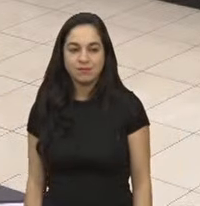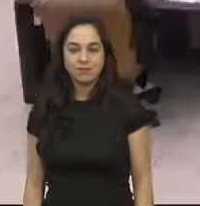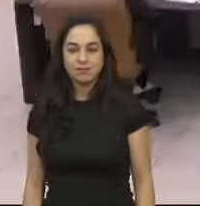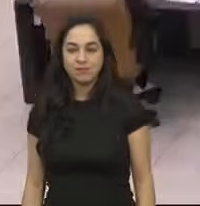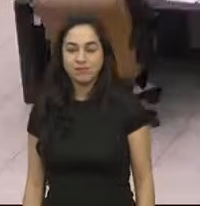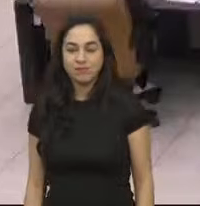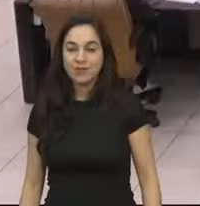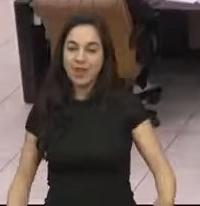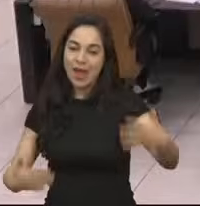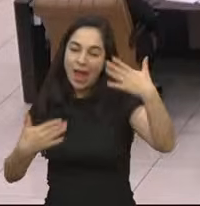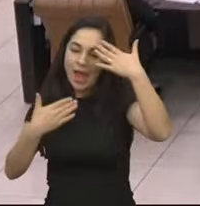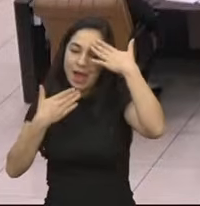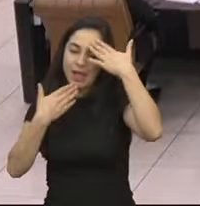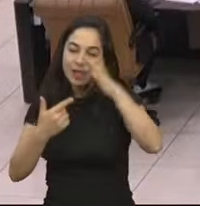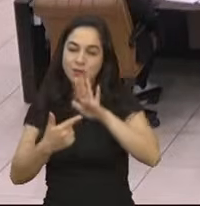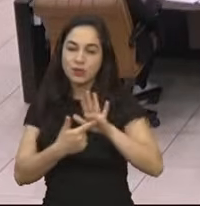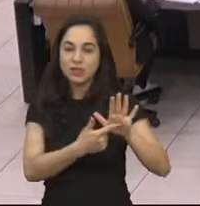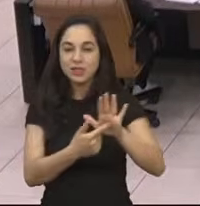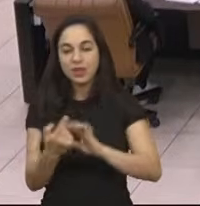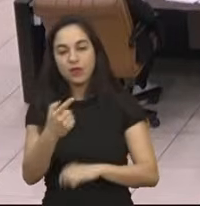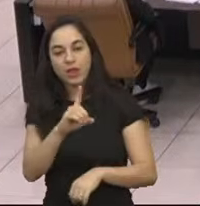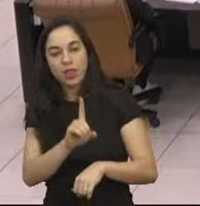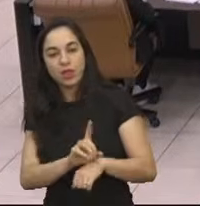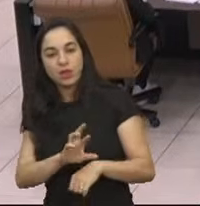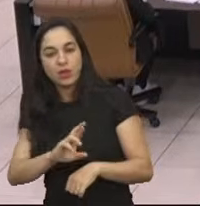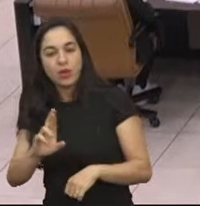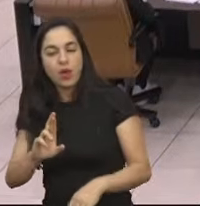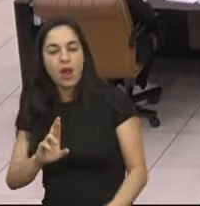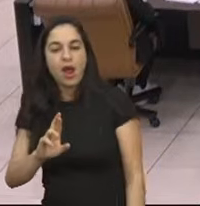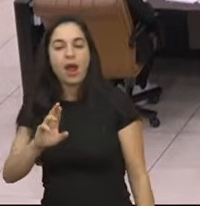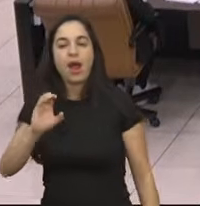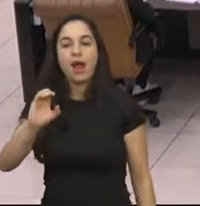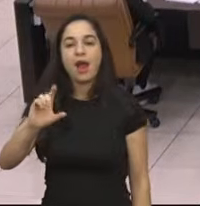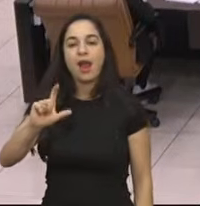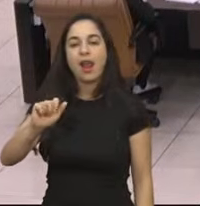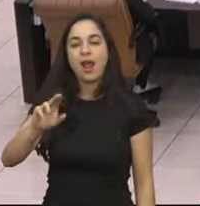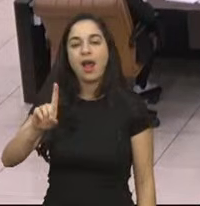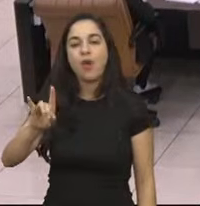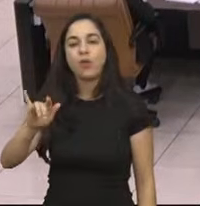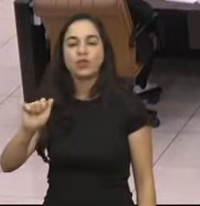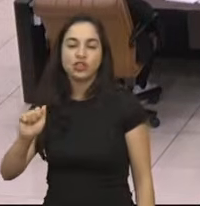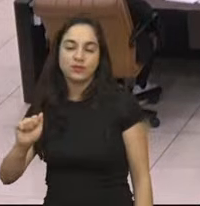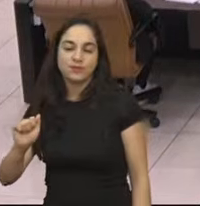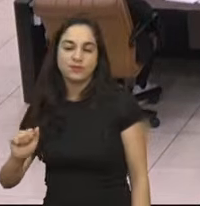Agradeço a exposição feita pela doutora Cláudia Cardoso.